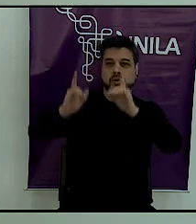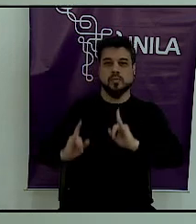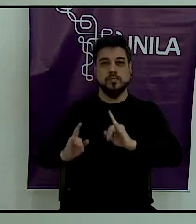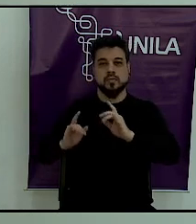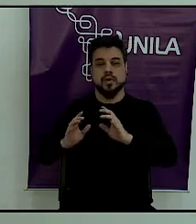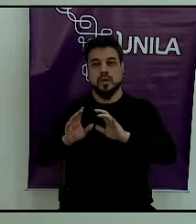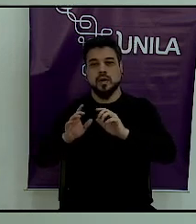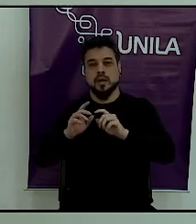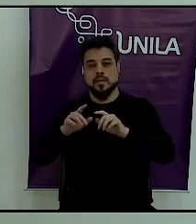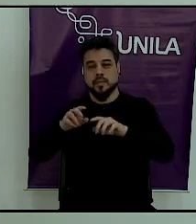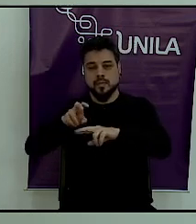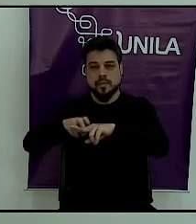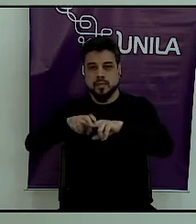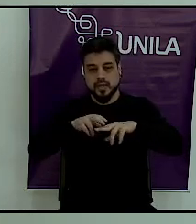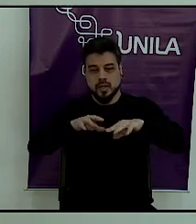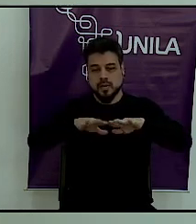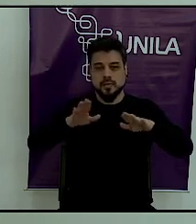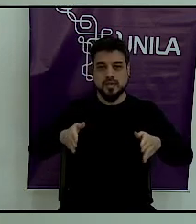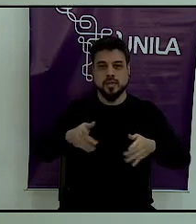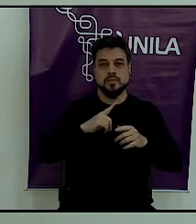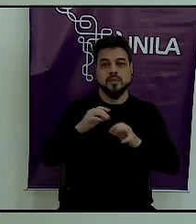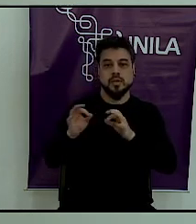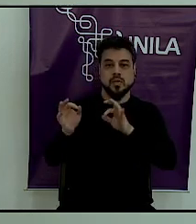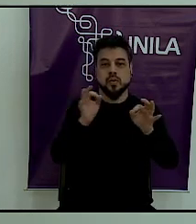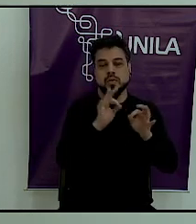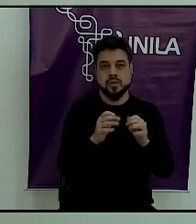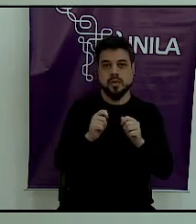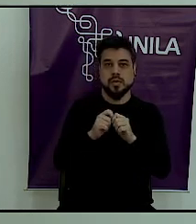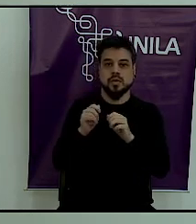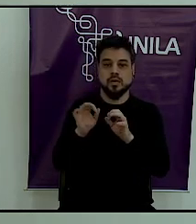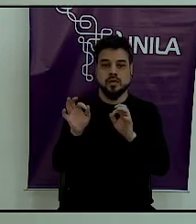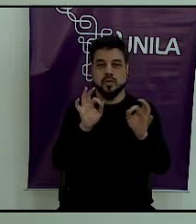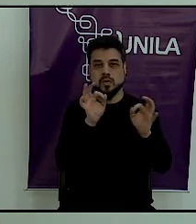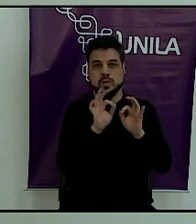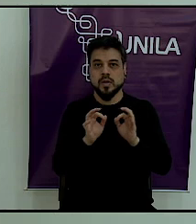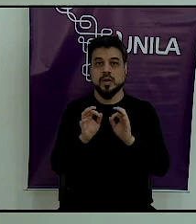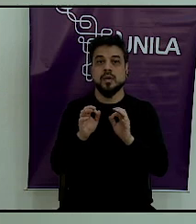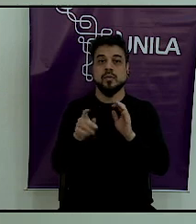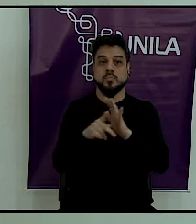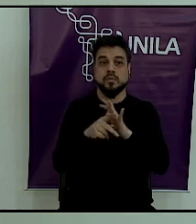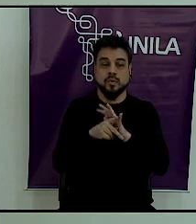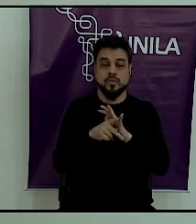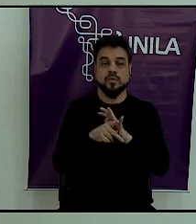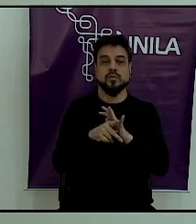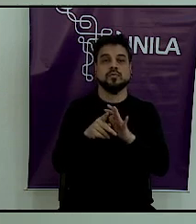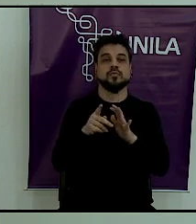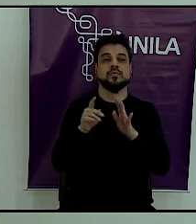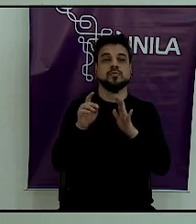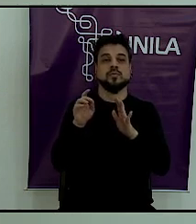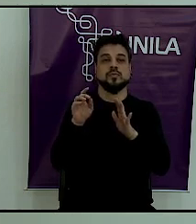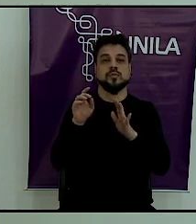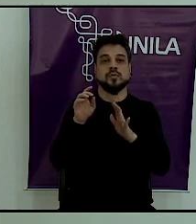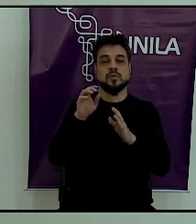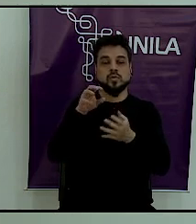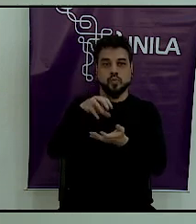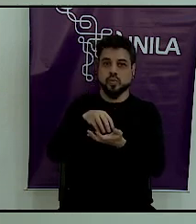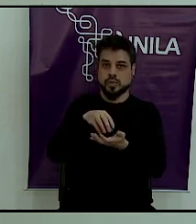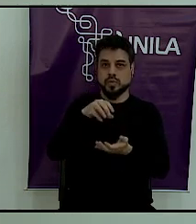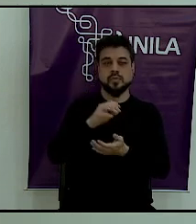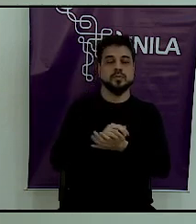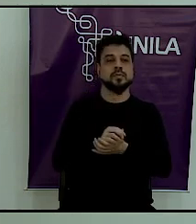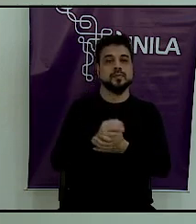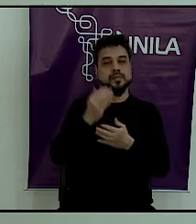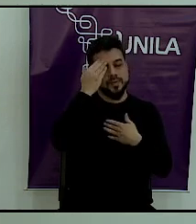mesas, cadeiras, para que a gente possa alocar num espaço futuro que nós estamos pleiteando junto com o Instituto. Perfeito?